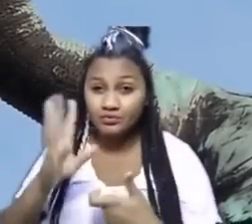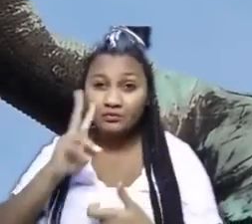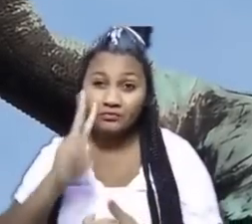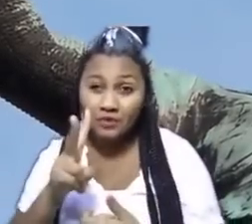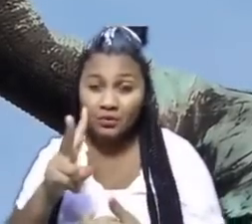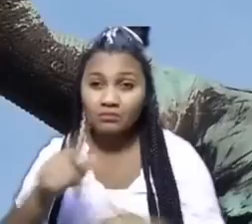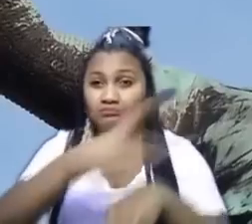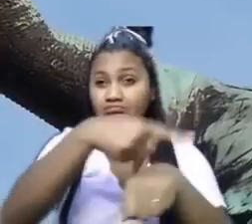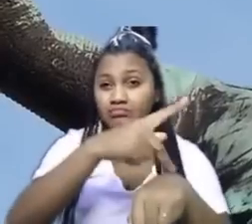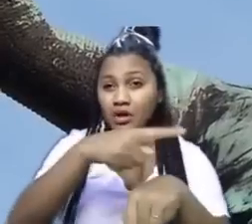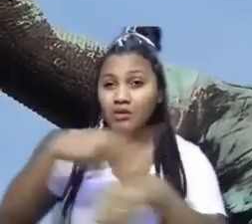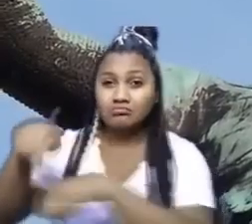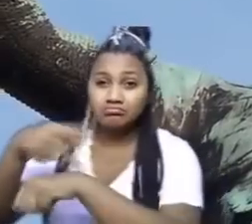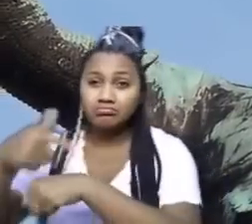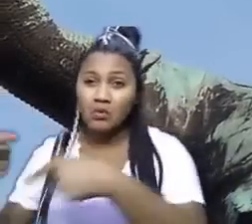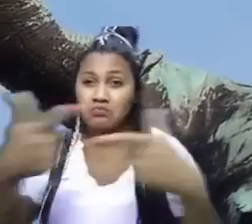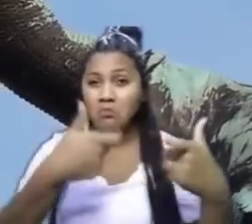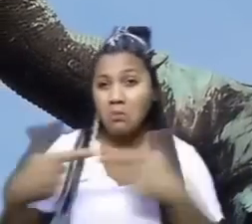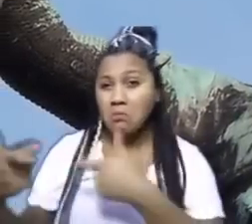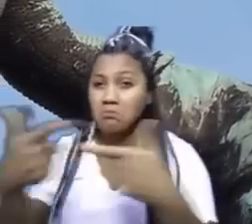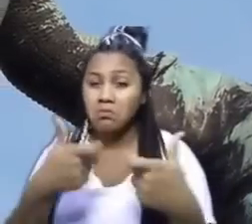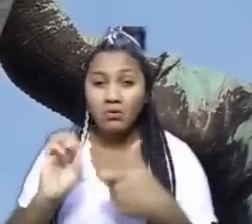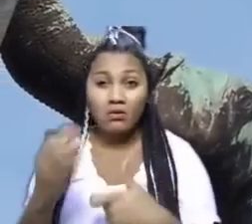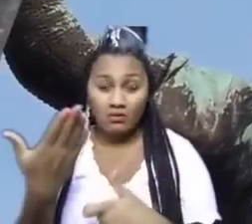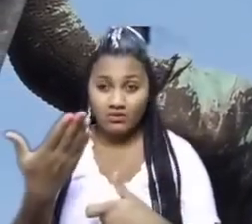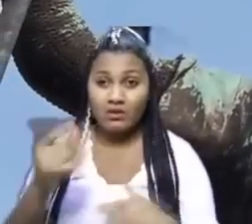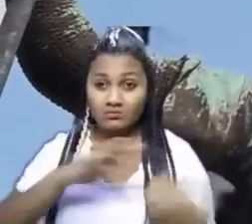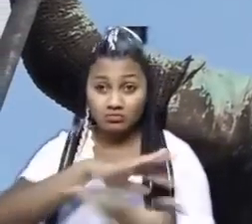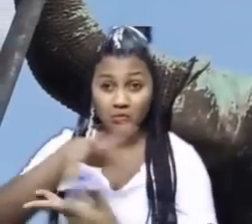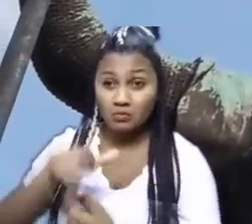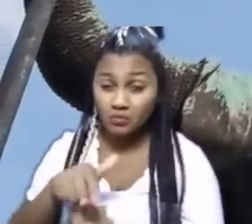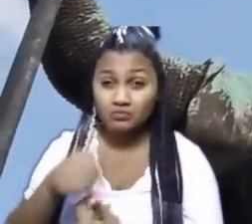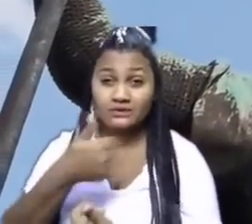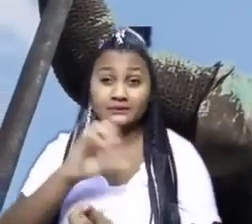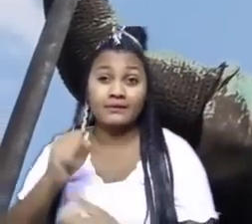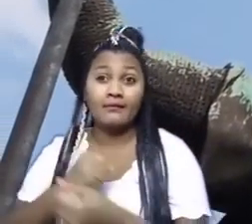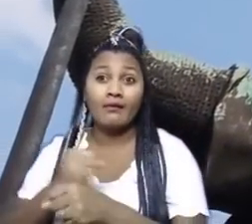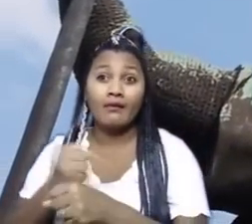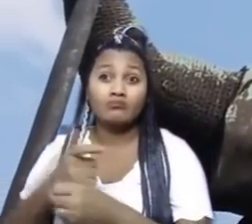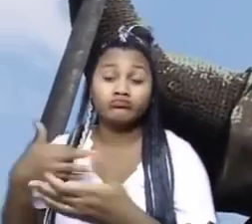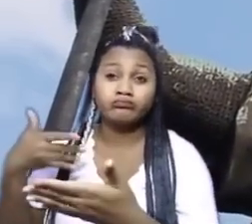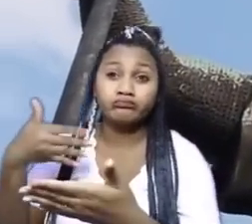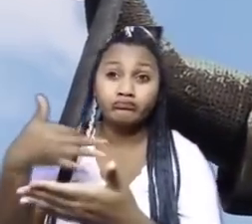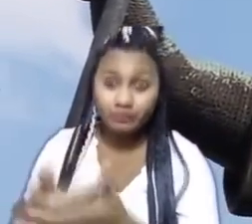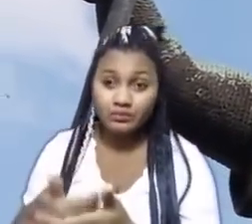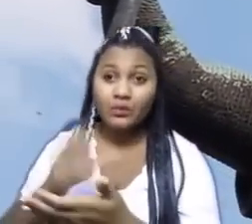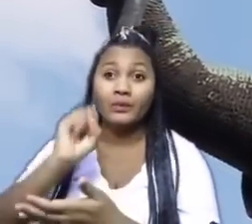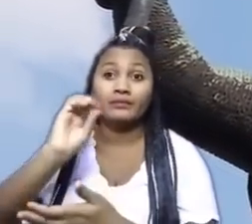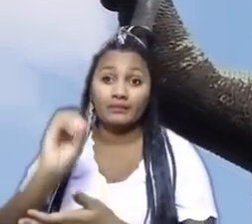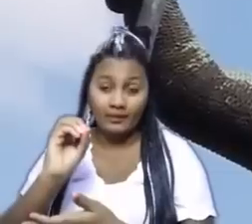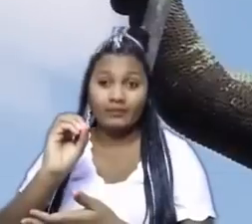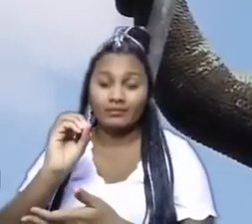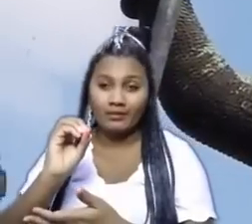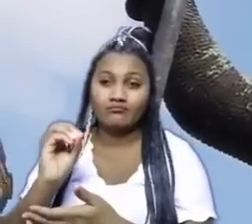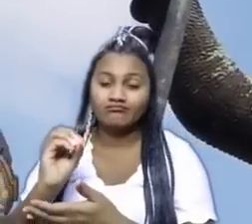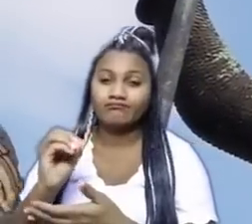entre países que aconteceram e ainda acontecem pelo mundo nos últimos 100 anos? São mais de 80 grandes conflitos